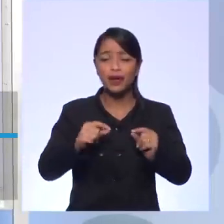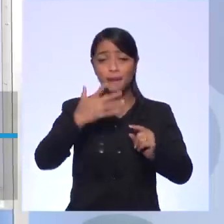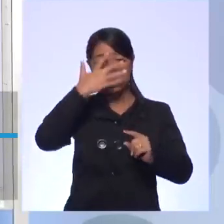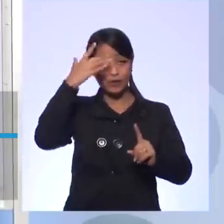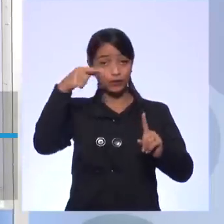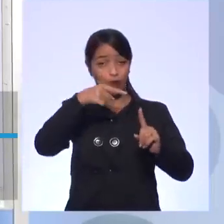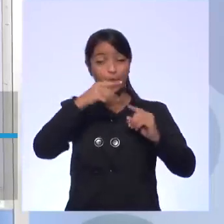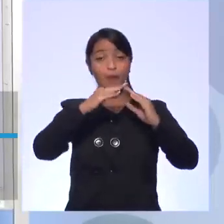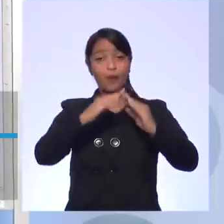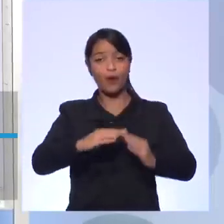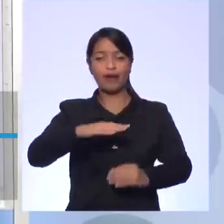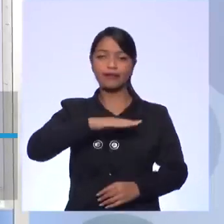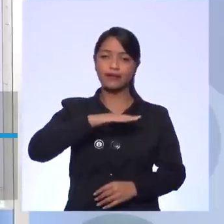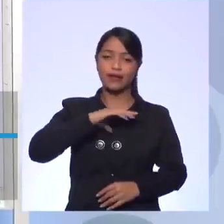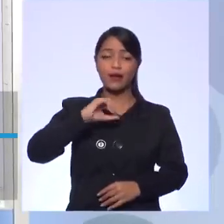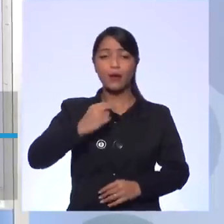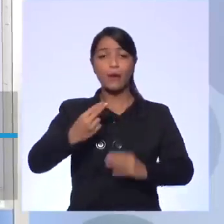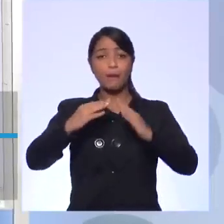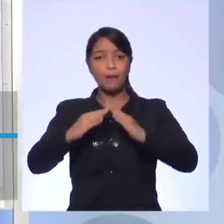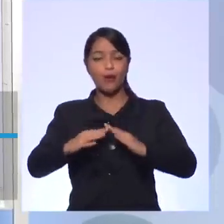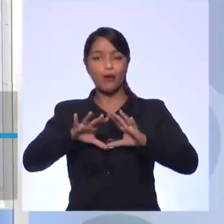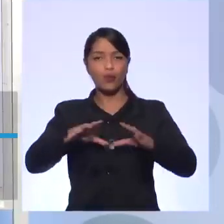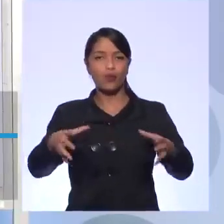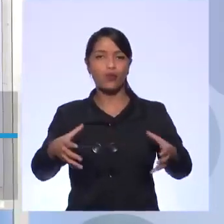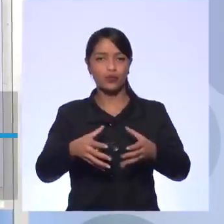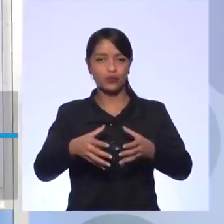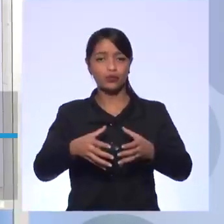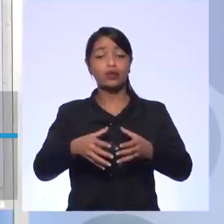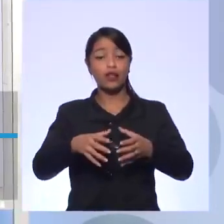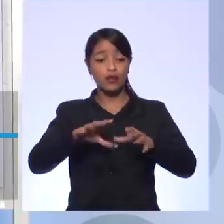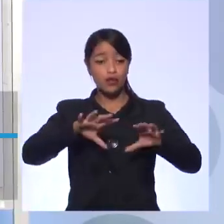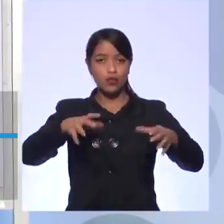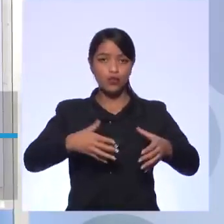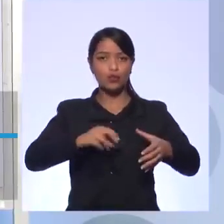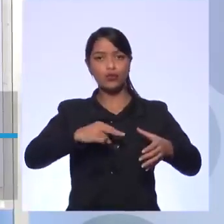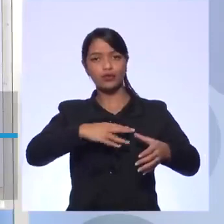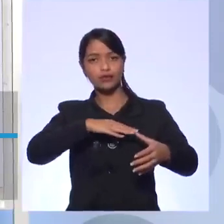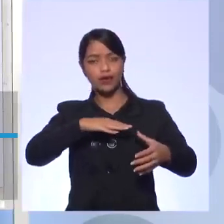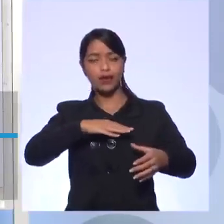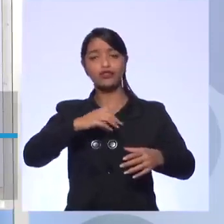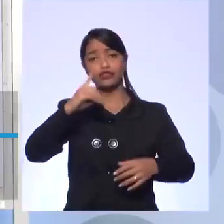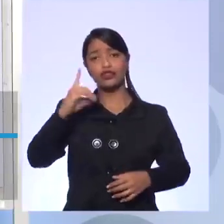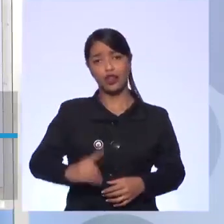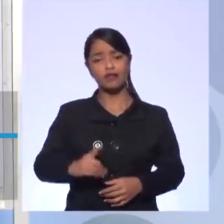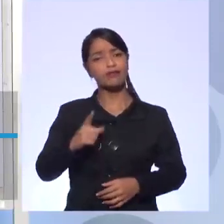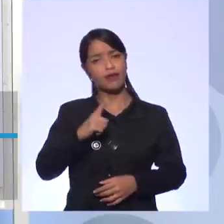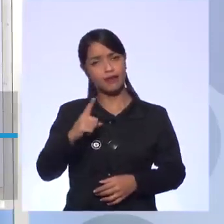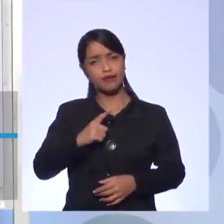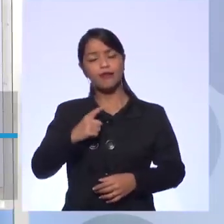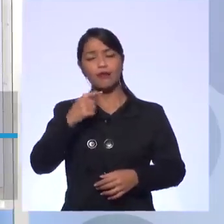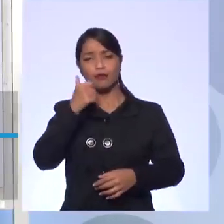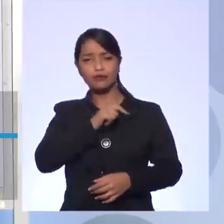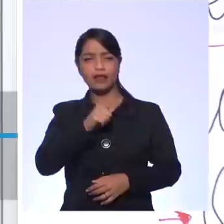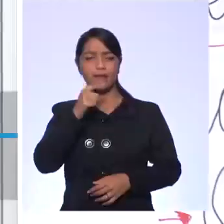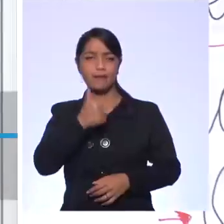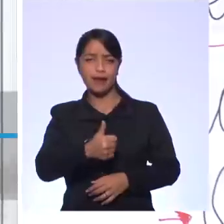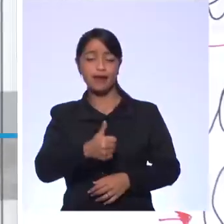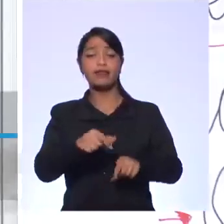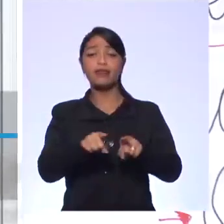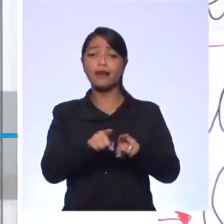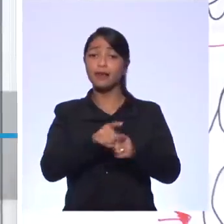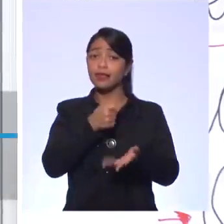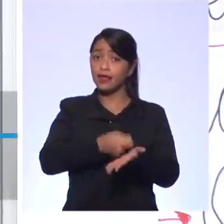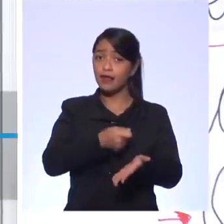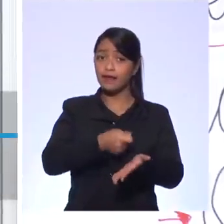tem direitos que faz com que ele tenha um bem-estar ali dentro daquela cidade, mas ele também tem os seus deveres. Hoje, todos